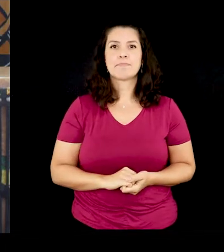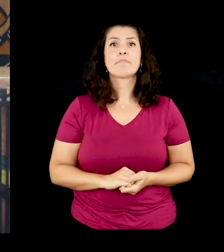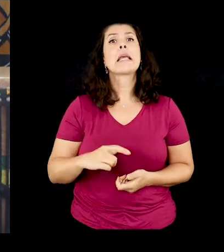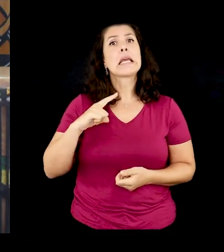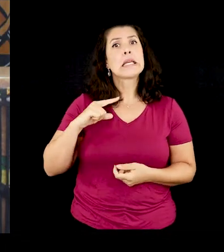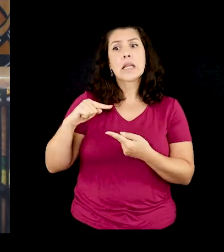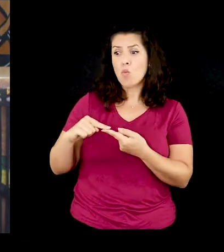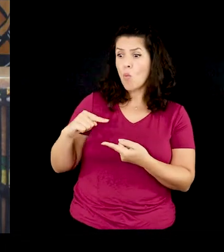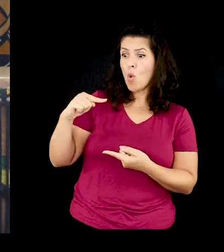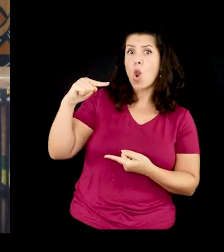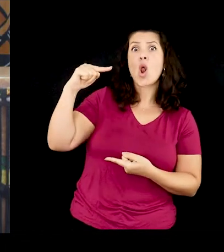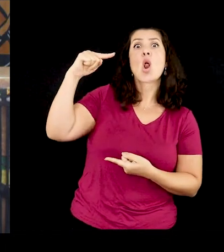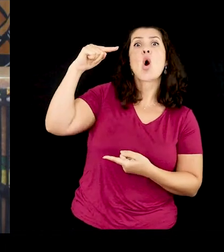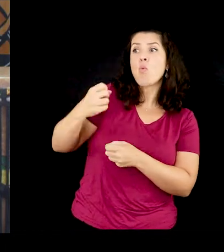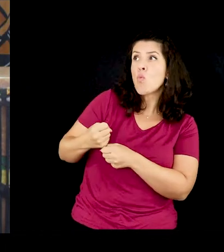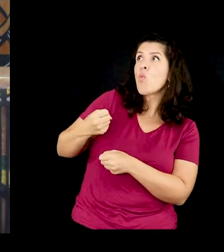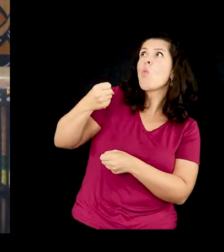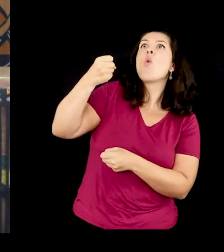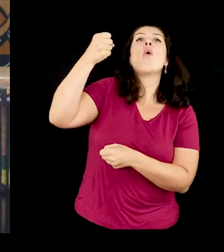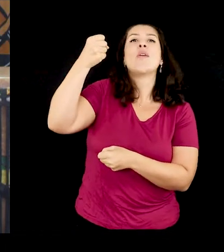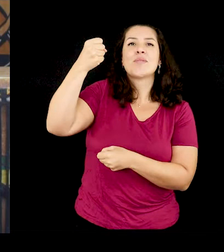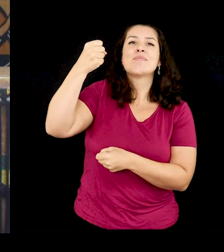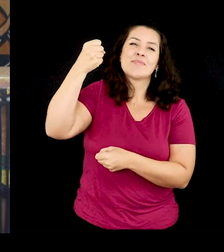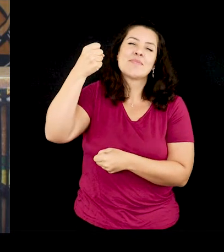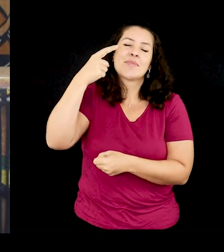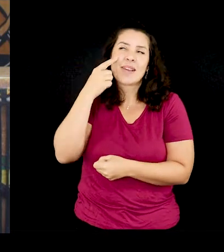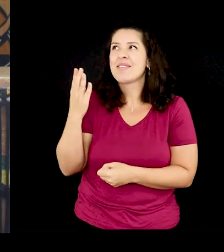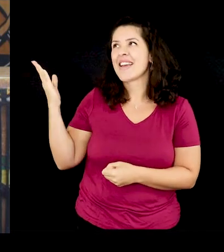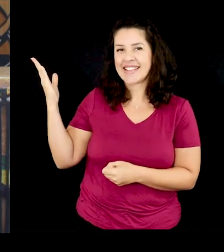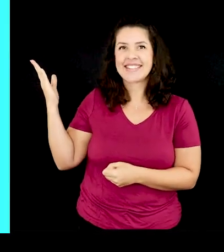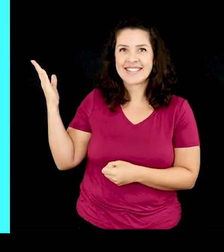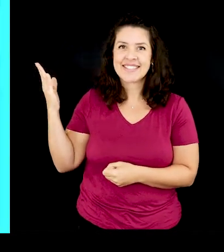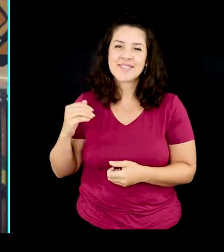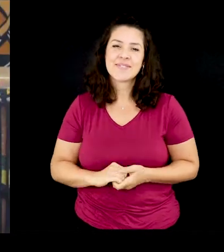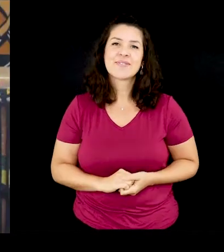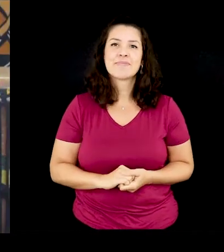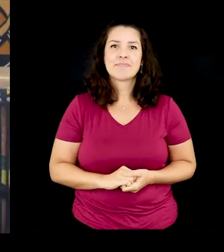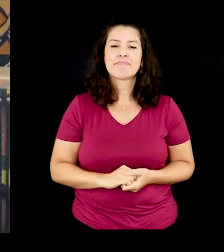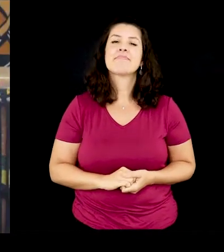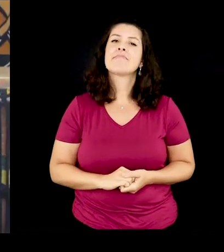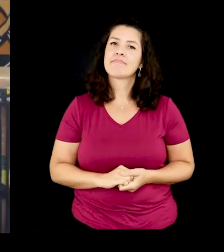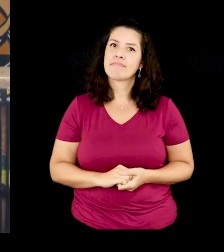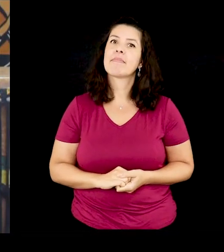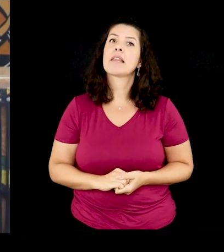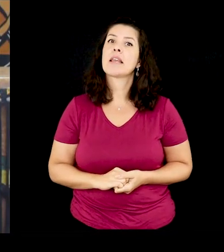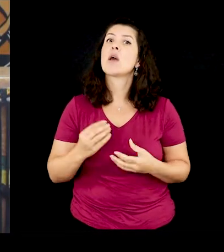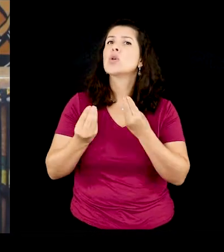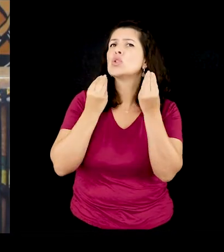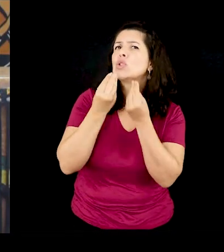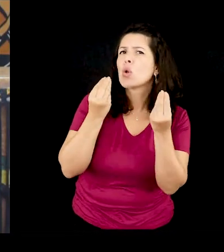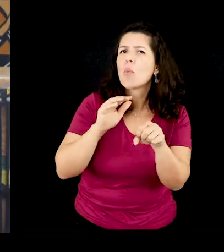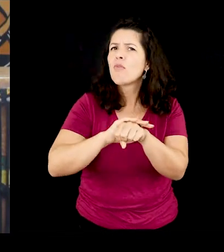E pode ser um grandão também, tipo esse. Beleza? Para fazer o nosso circo